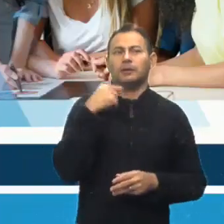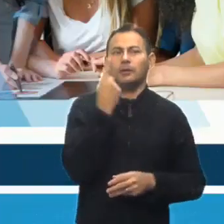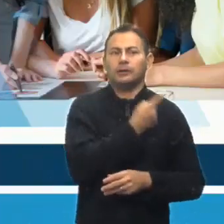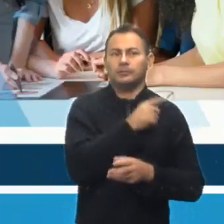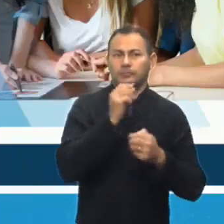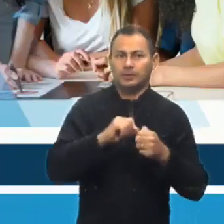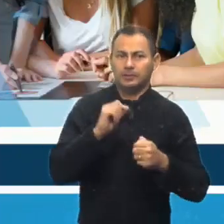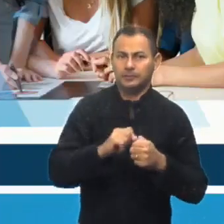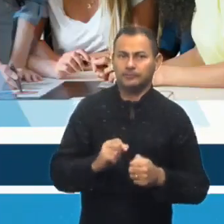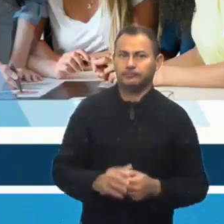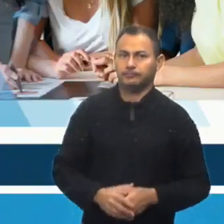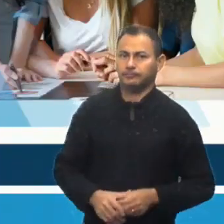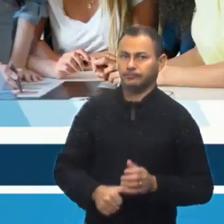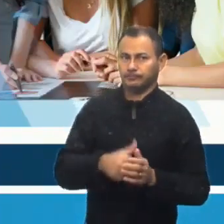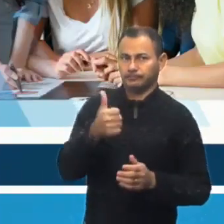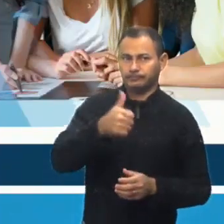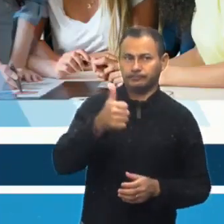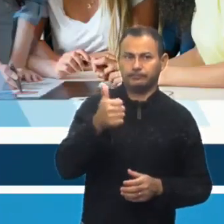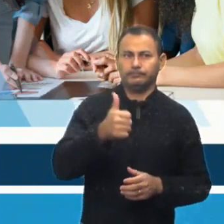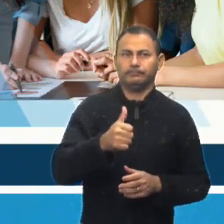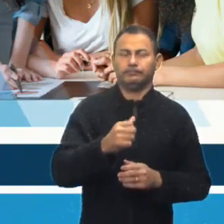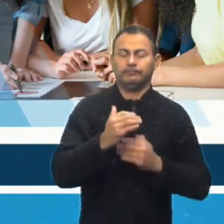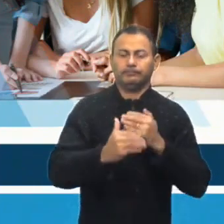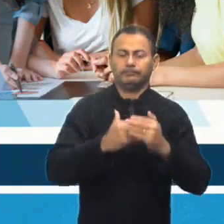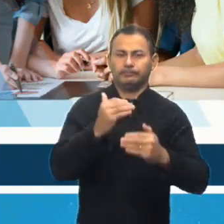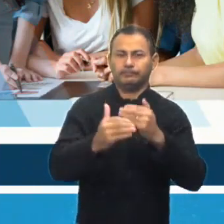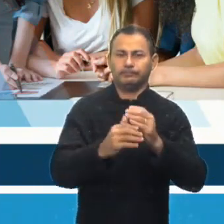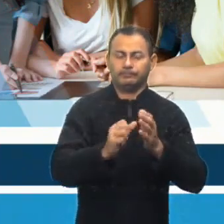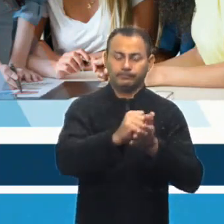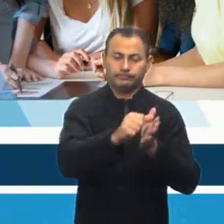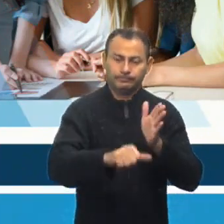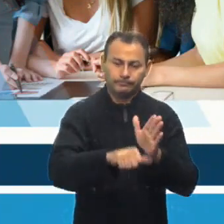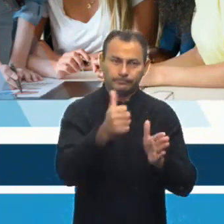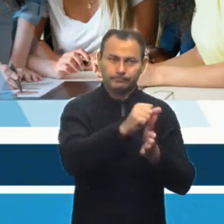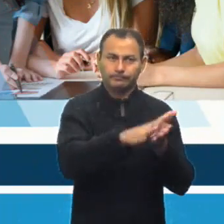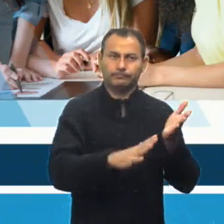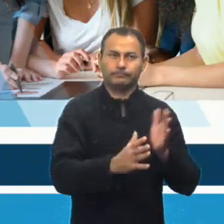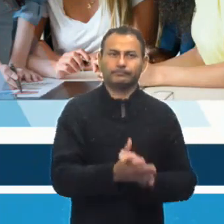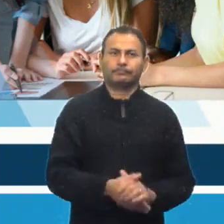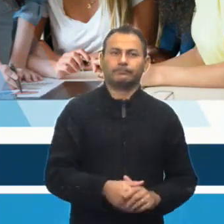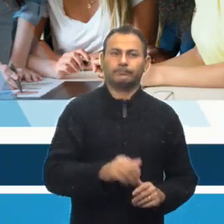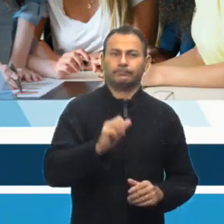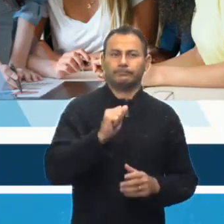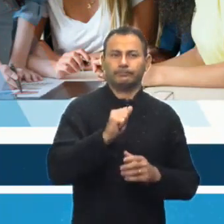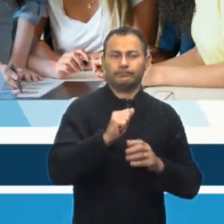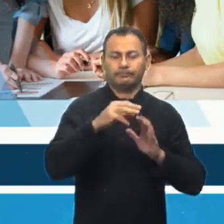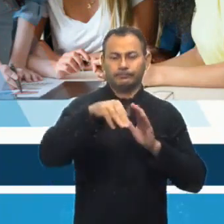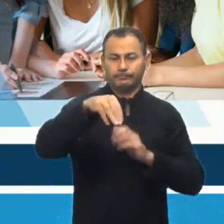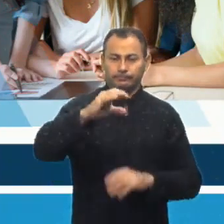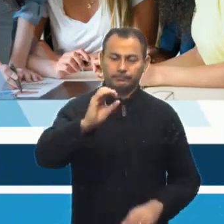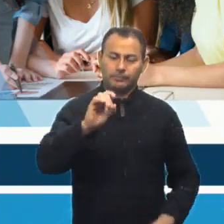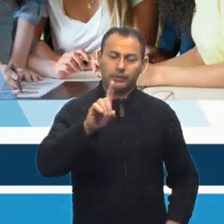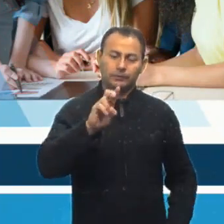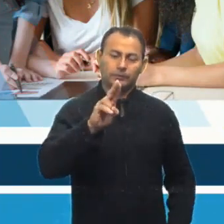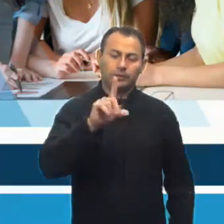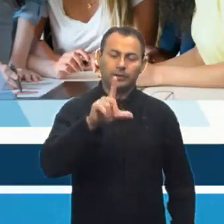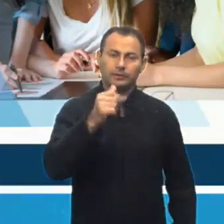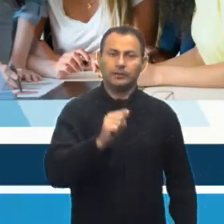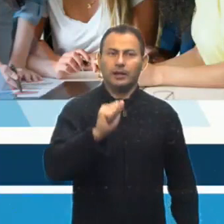vamos fazer? O primeiro procedimento, a primeira atividade é fazer a modulação